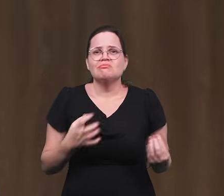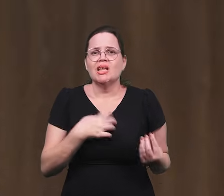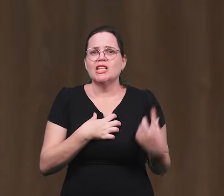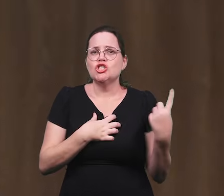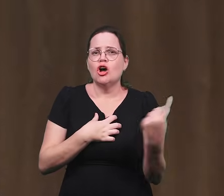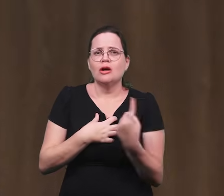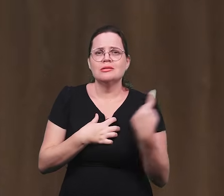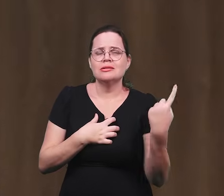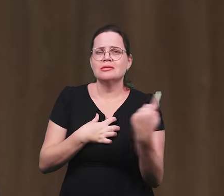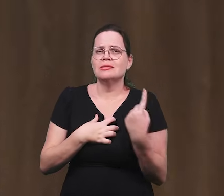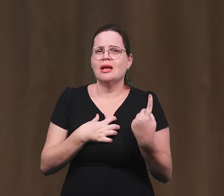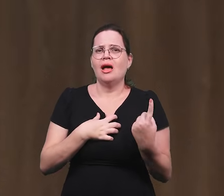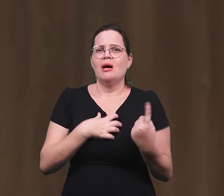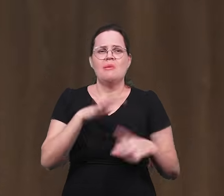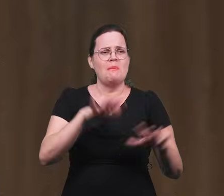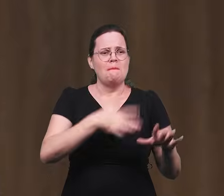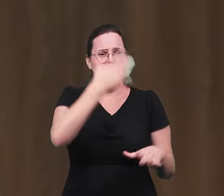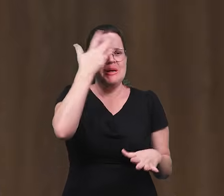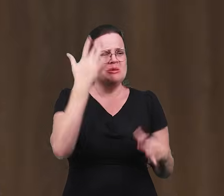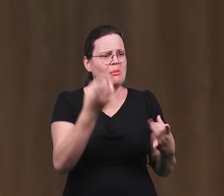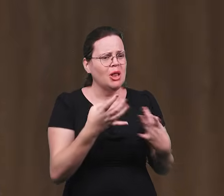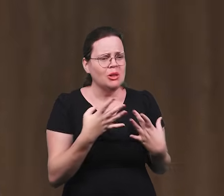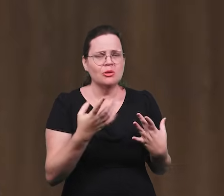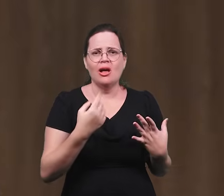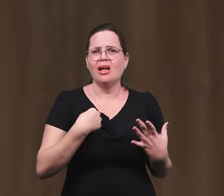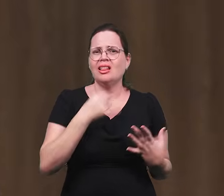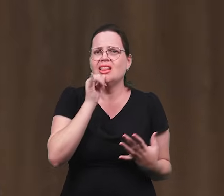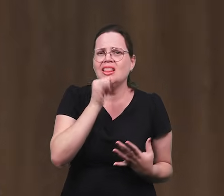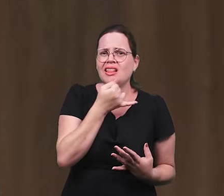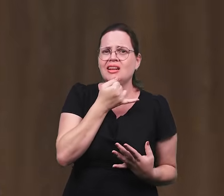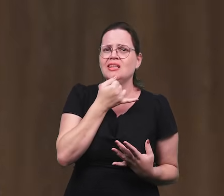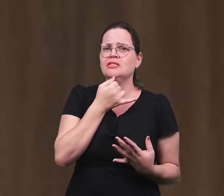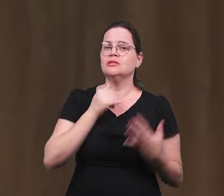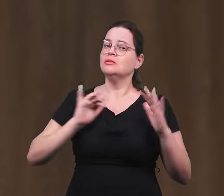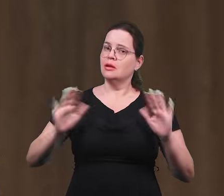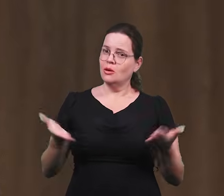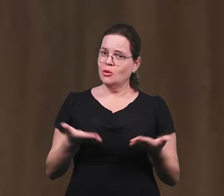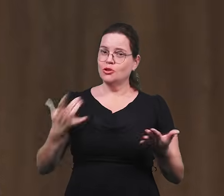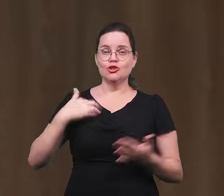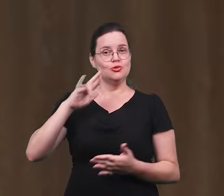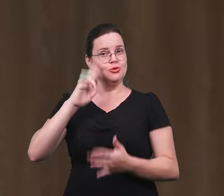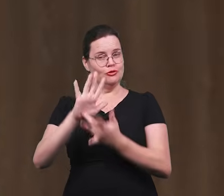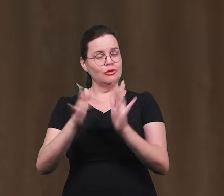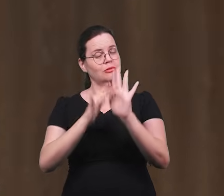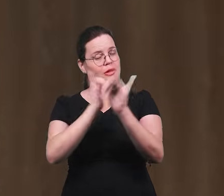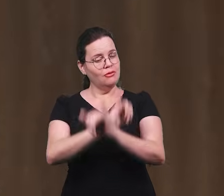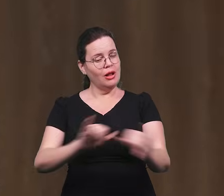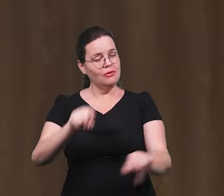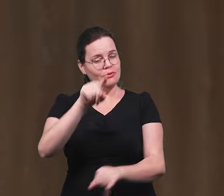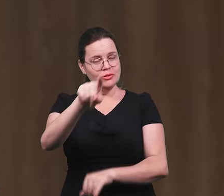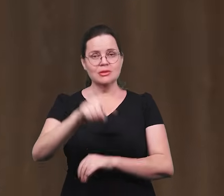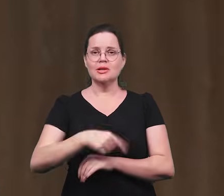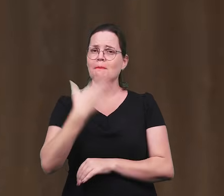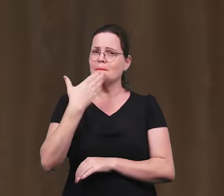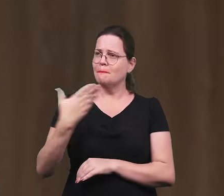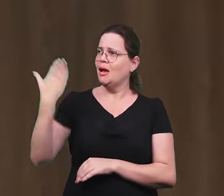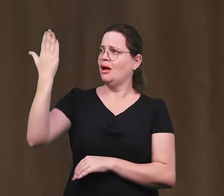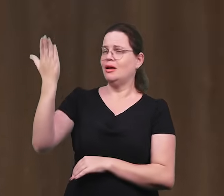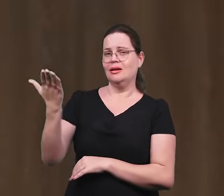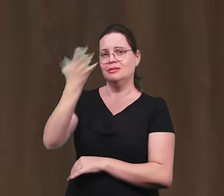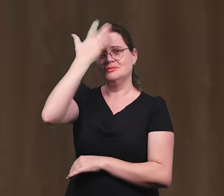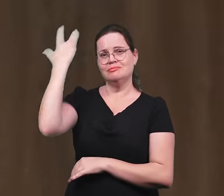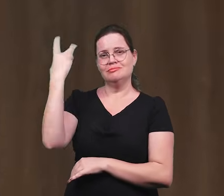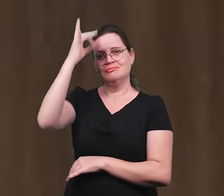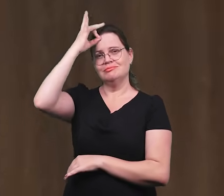sozinho, se sentindo abandonado, uma tristeza. Hoje o Senhor Jesus está dizendo para você, é só pedir a água da vida. Se